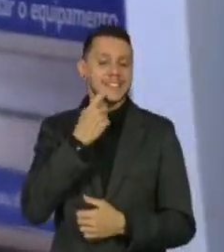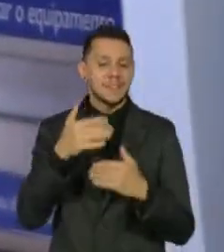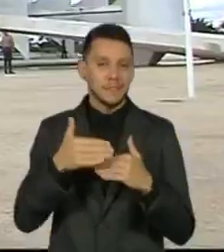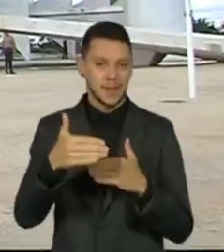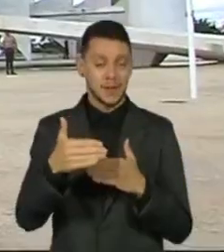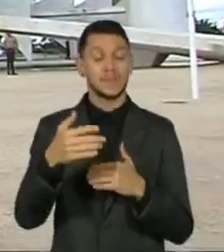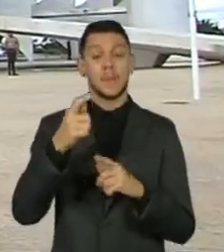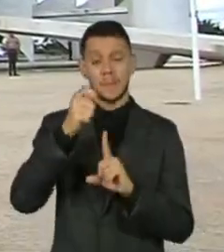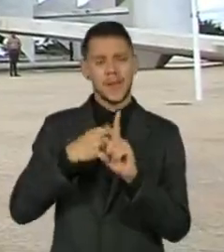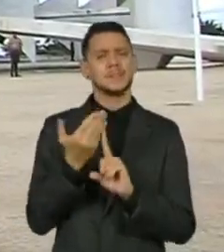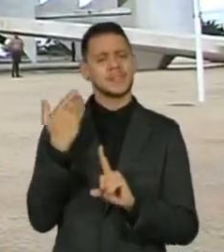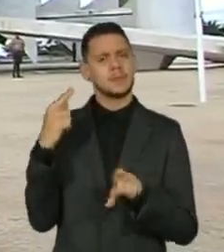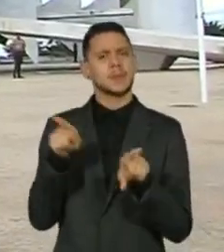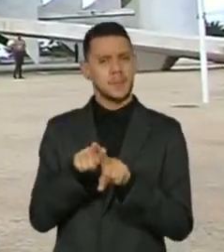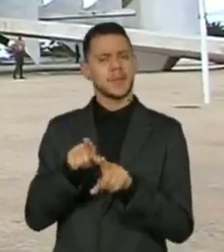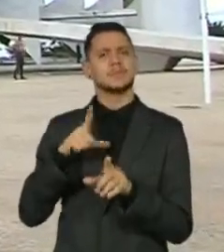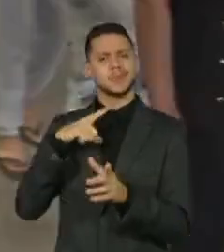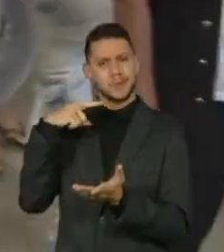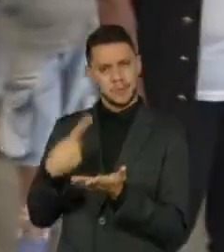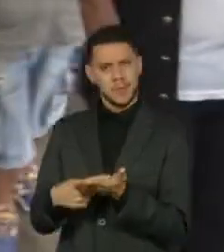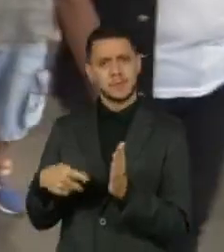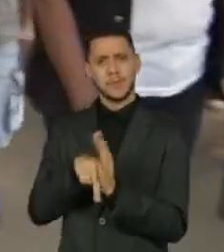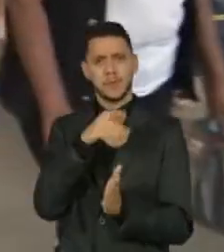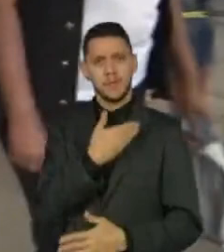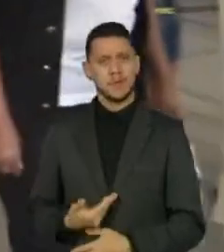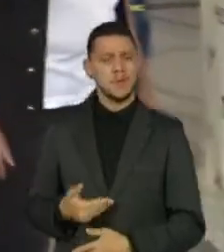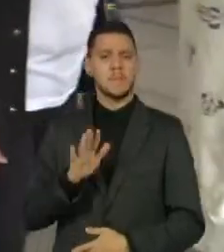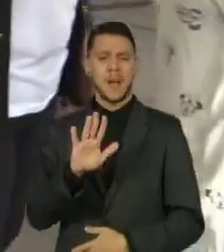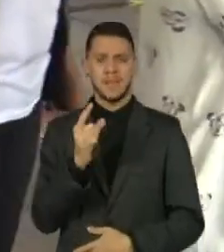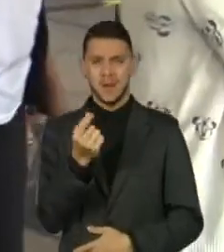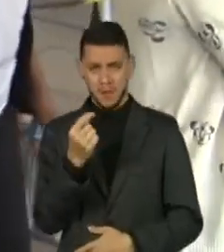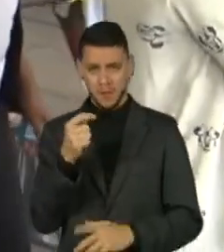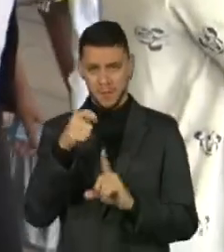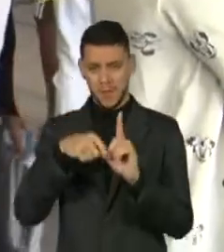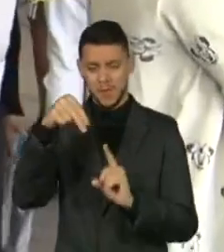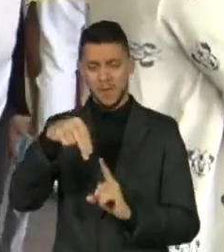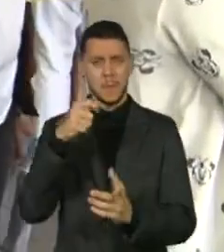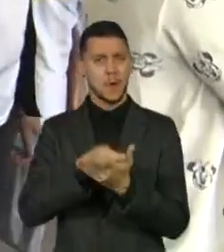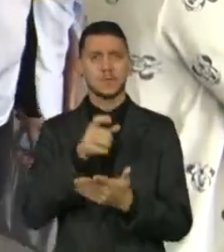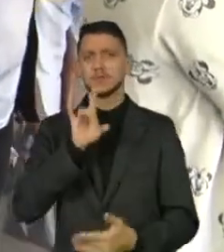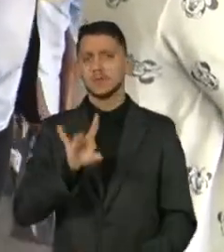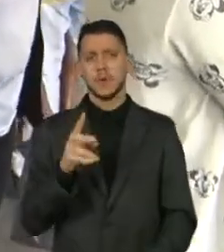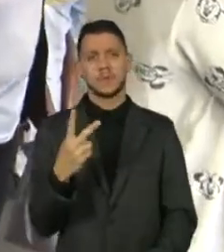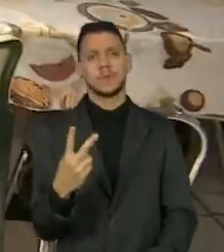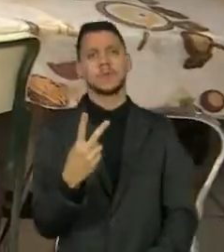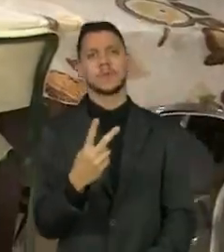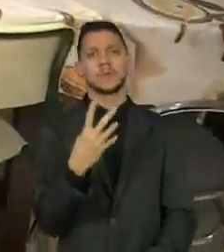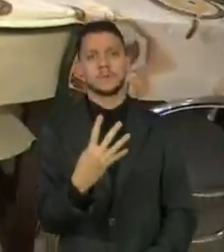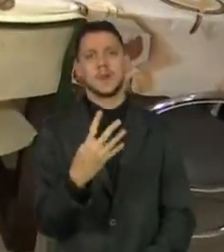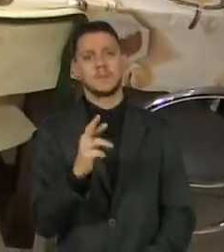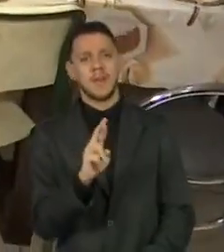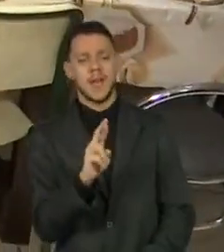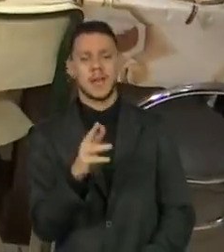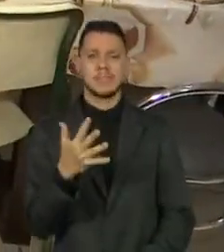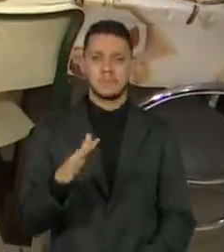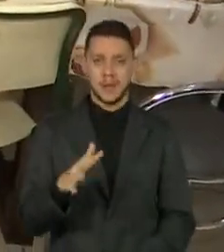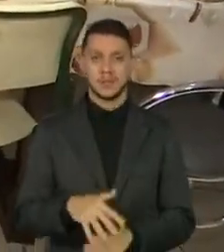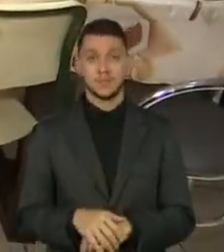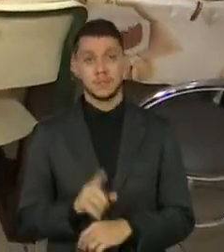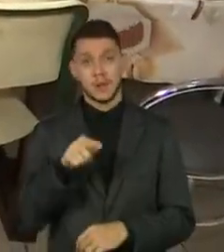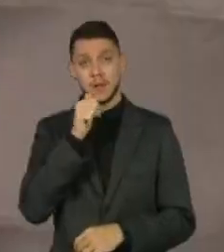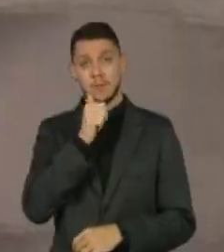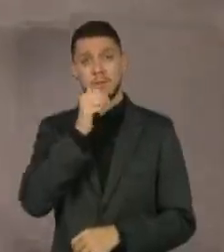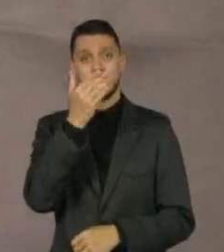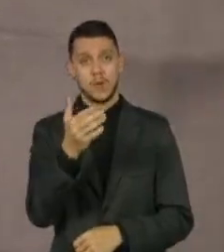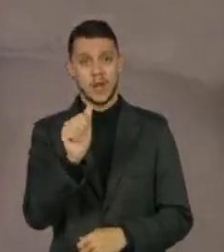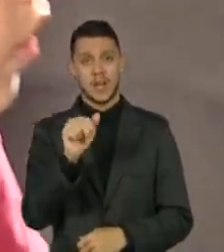mês passado, conforme prometido pelo governo, mas o valor médio em novembro foi de R$ 224. É o caso da Angélica, que mora